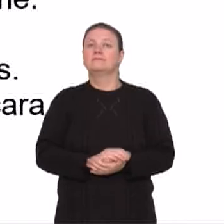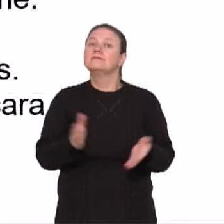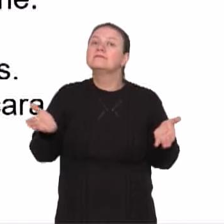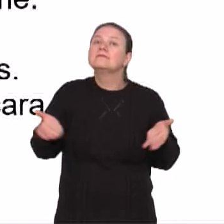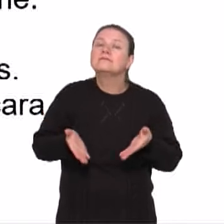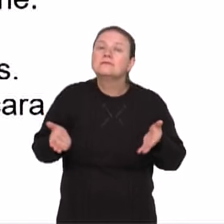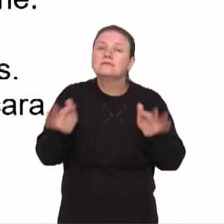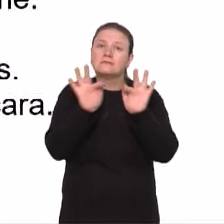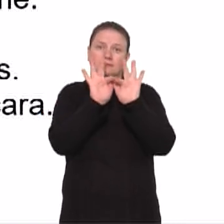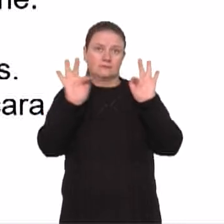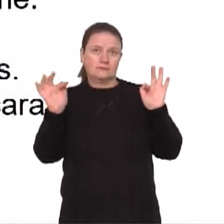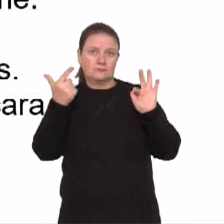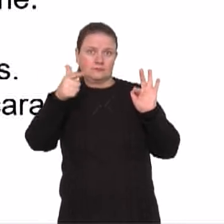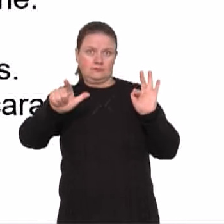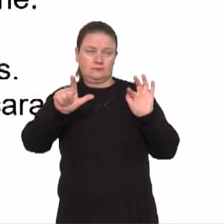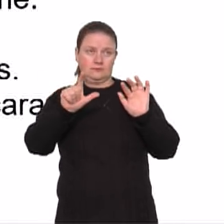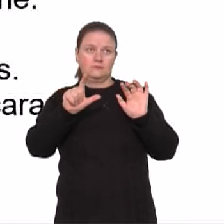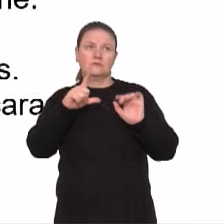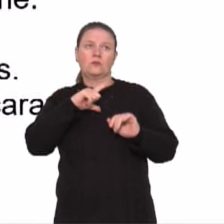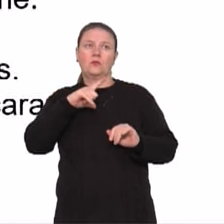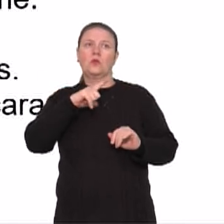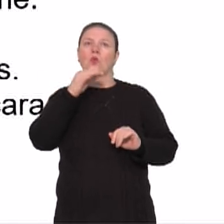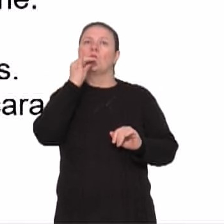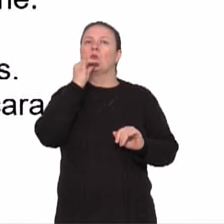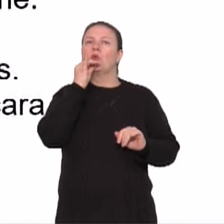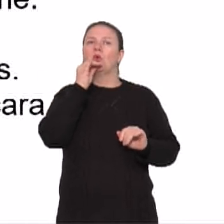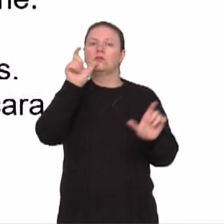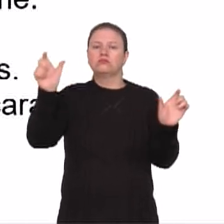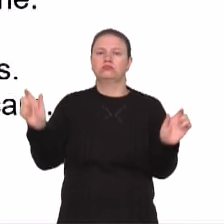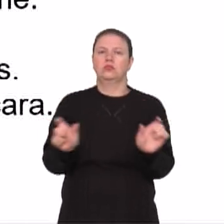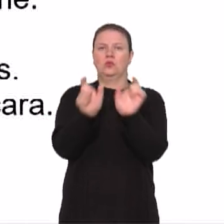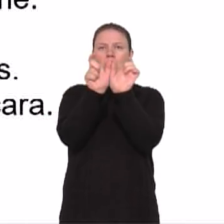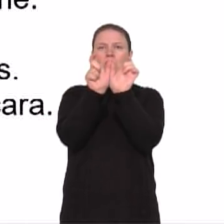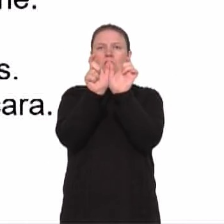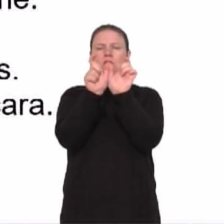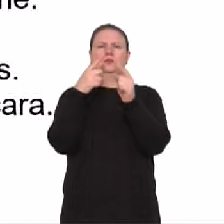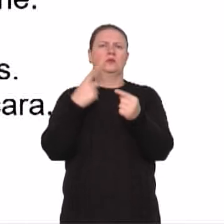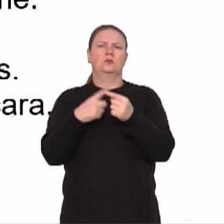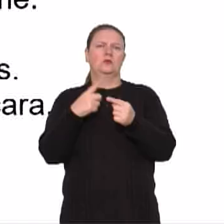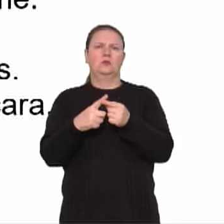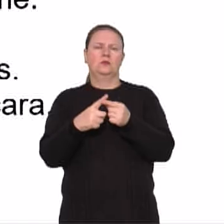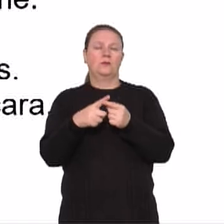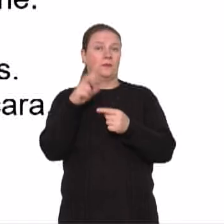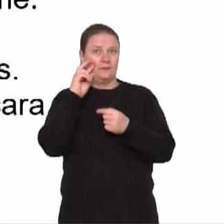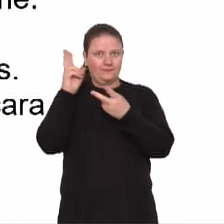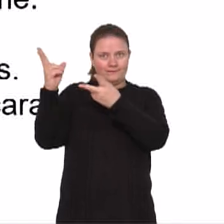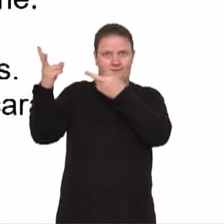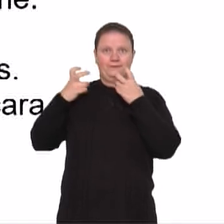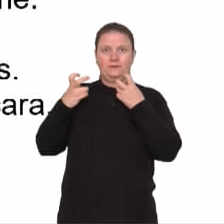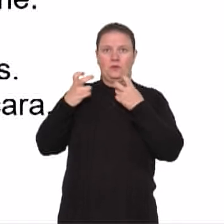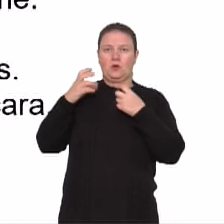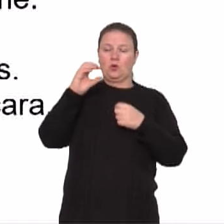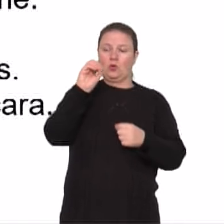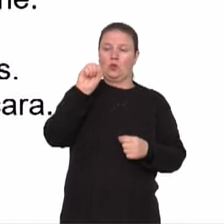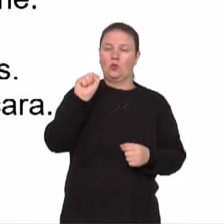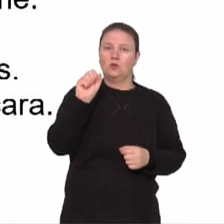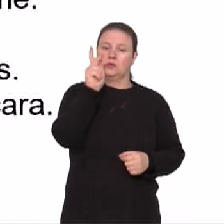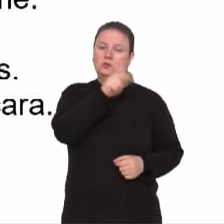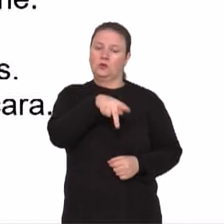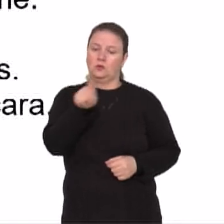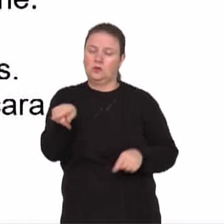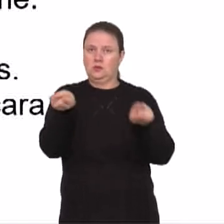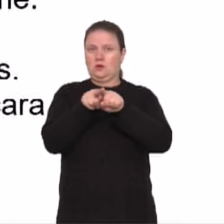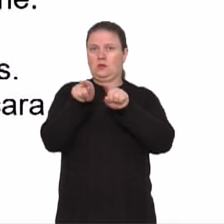Agora, na frase seguinte, a gente tem um exemplo de sujeito composto. Composto por 2 núcleos, olha lá. Os professores e